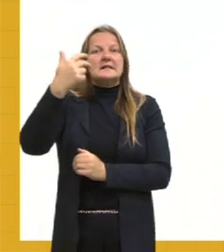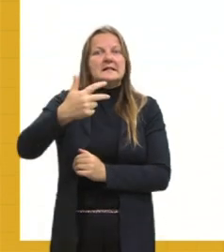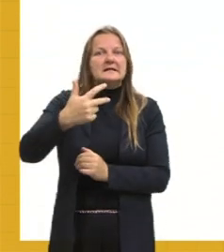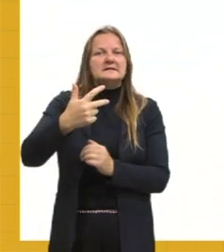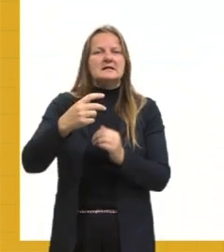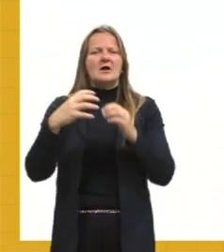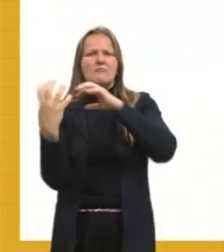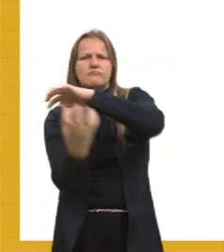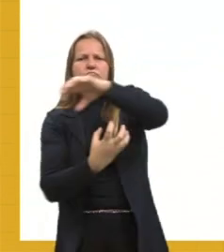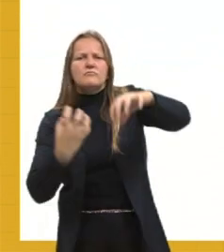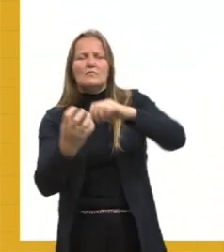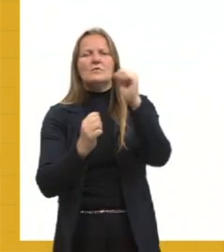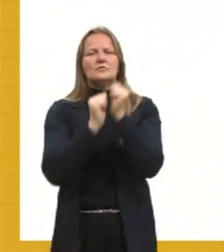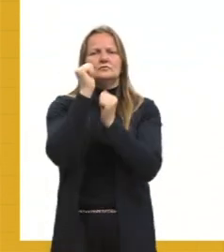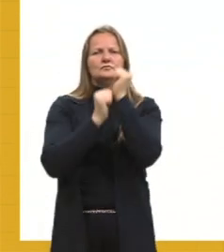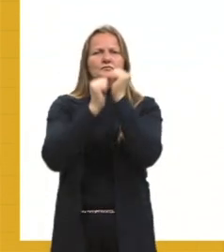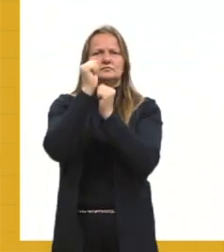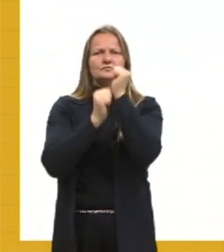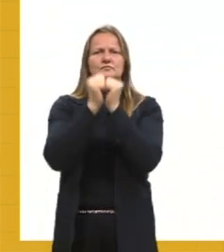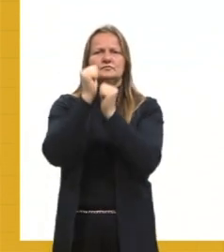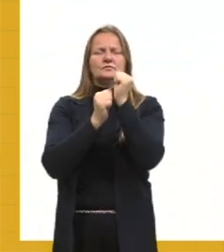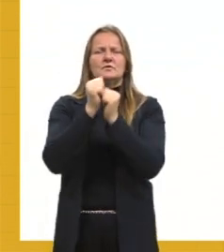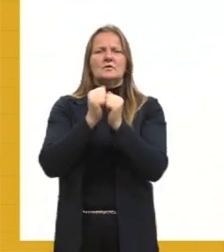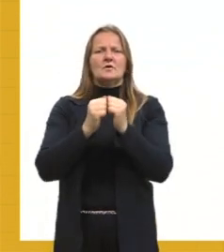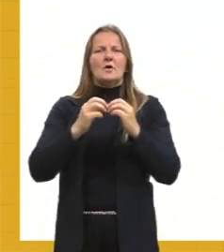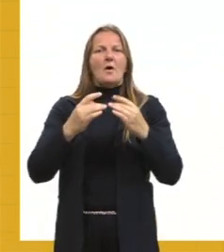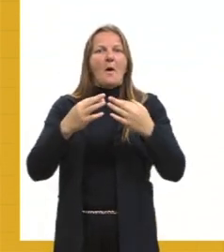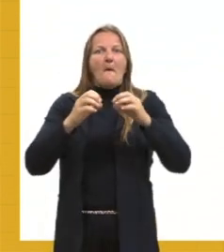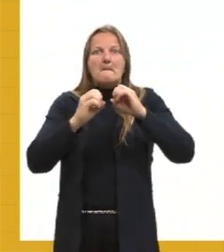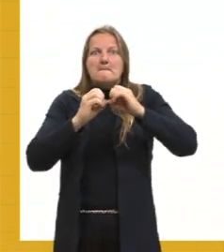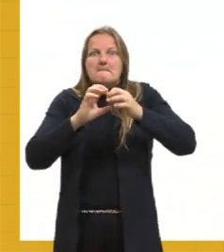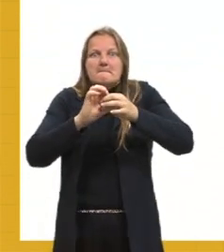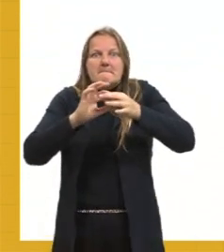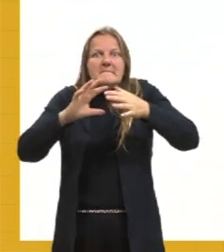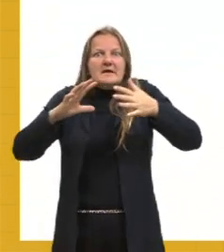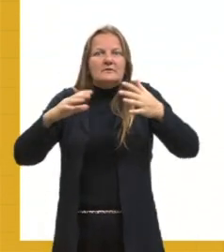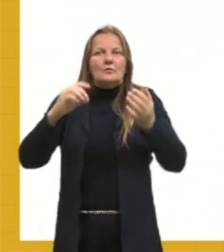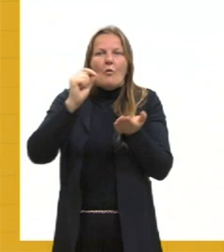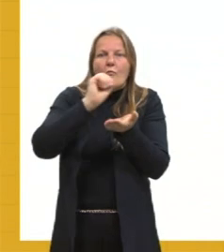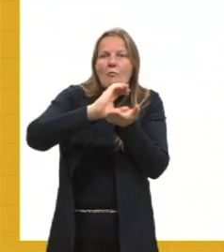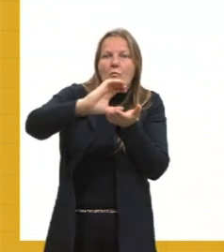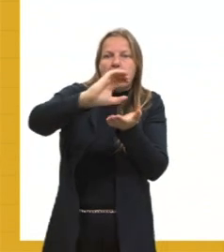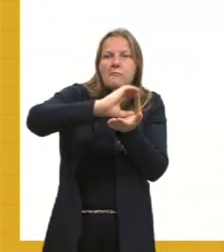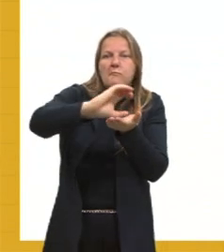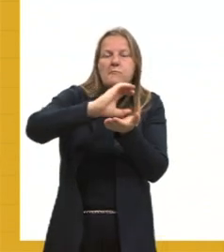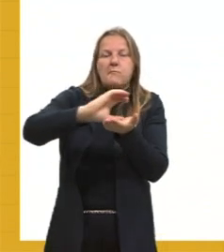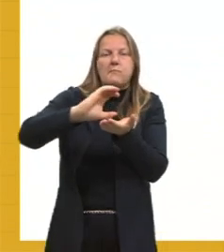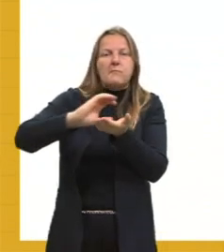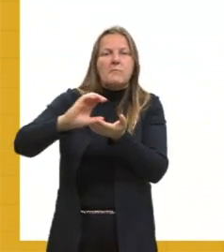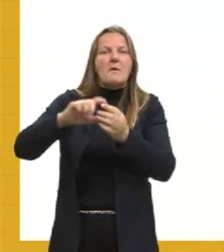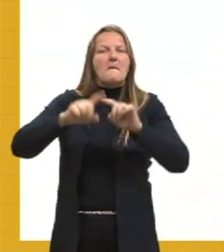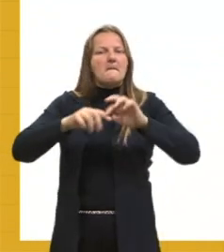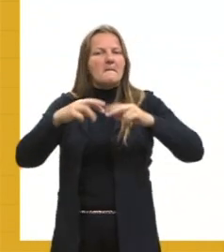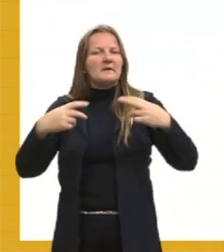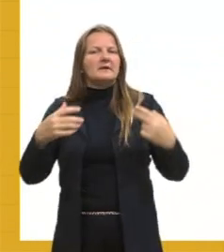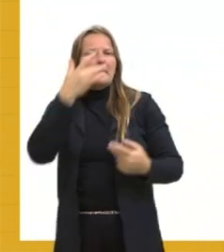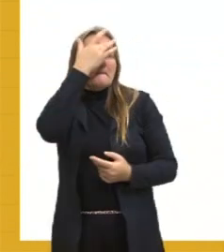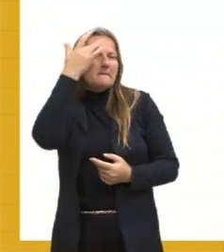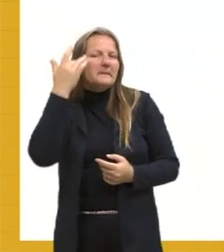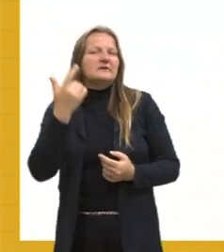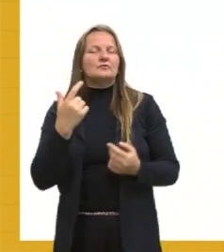industrial em que se observou o aumento nos fluxos internacionais de capitais mercadorias pessoas